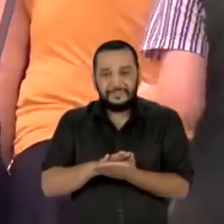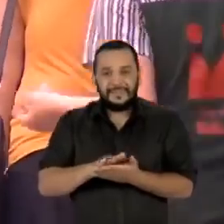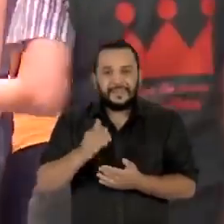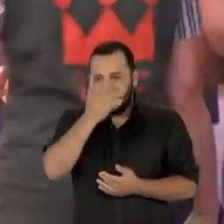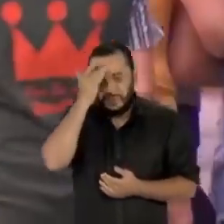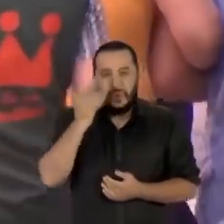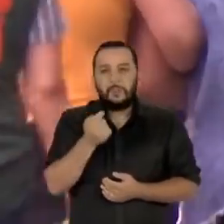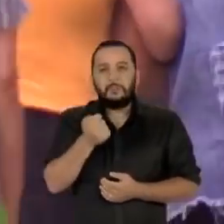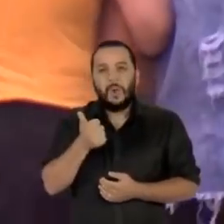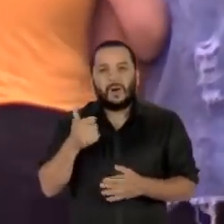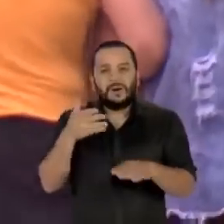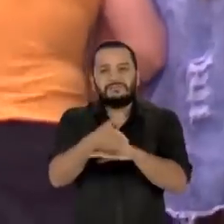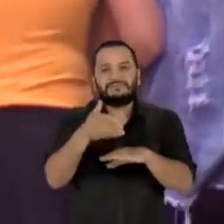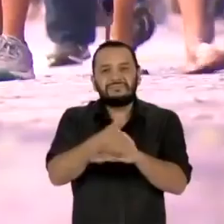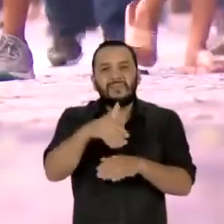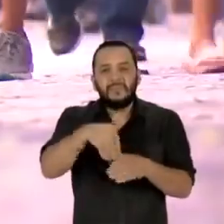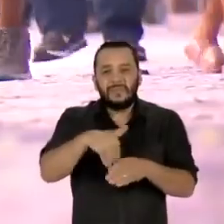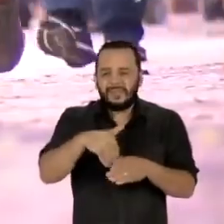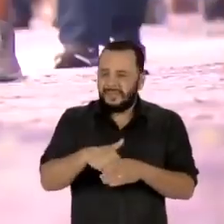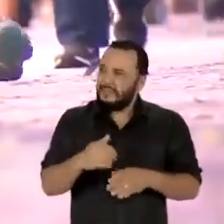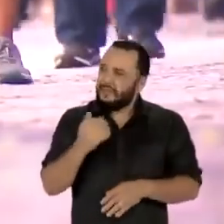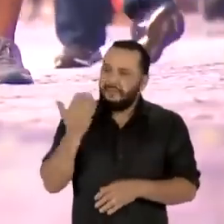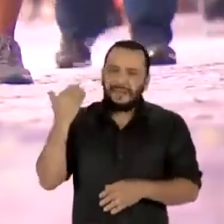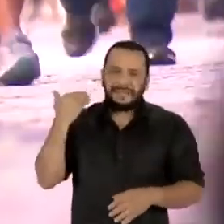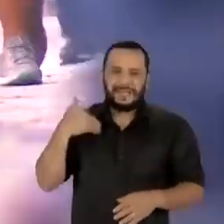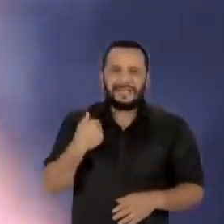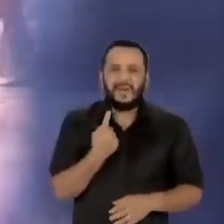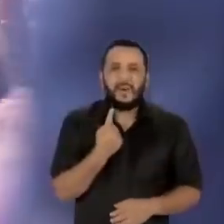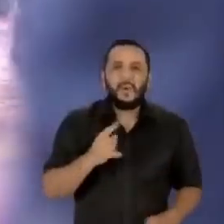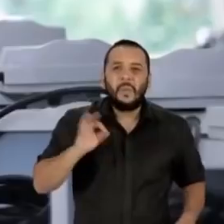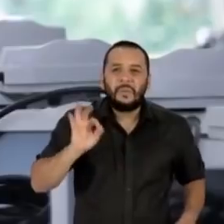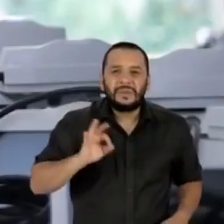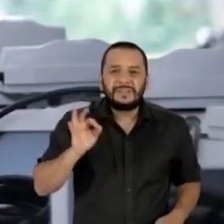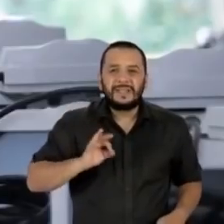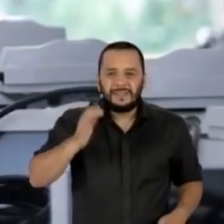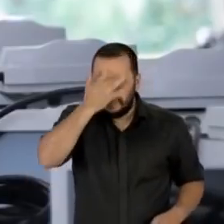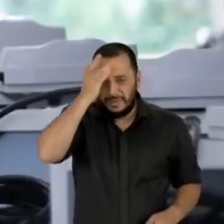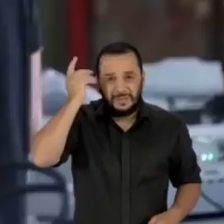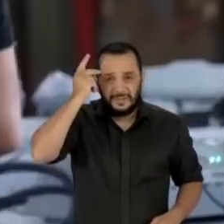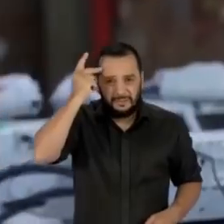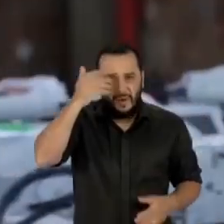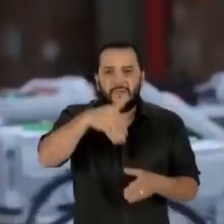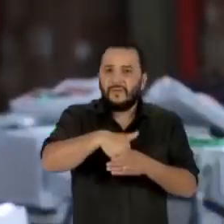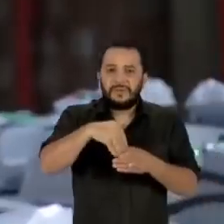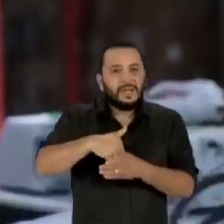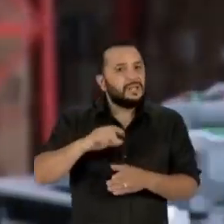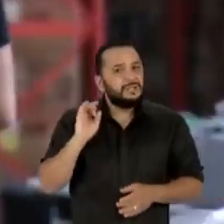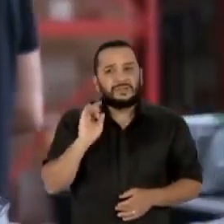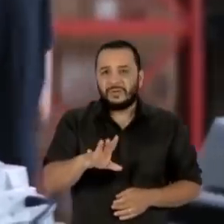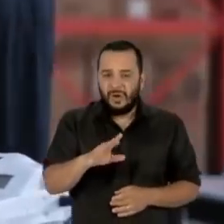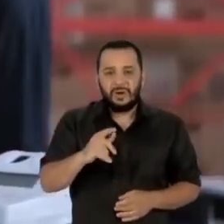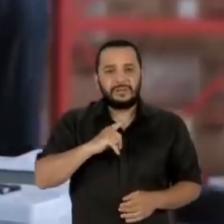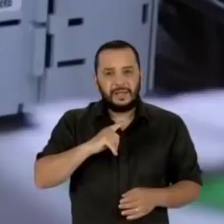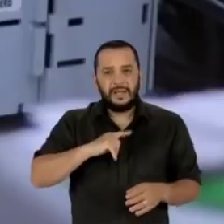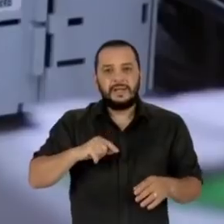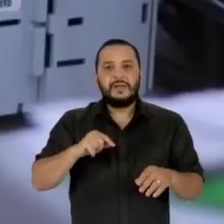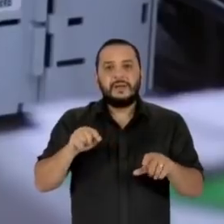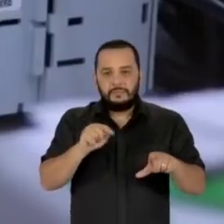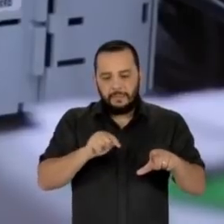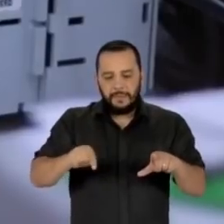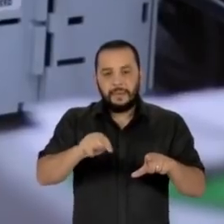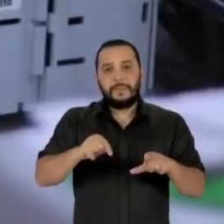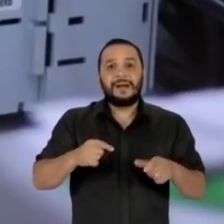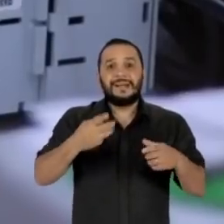costuma ser pequena na votação passada pouco mais de um por cento dos paulistanos foram às urnas instaladas em mais de